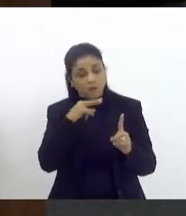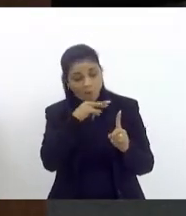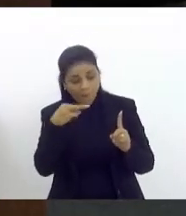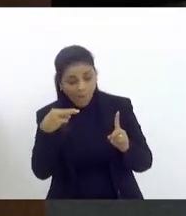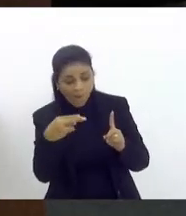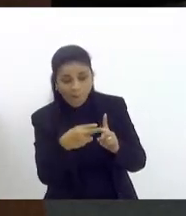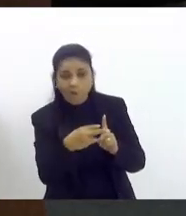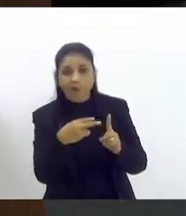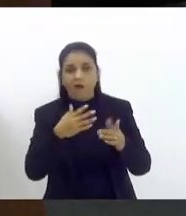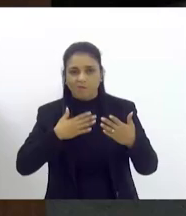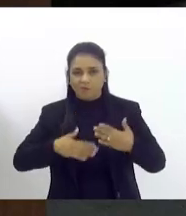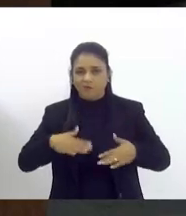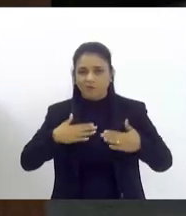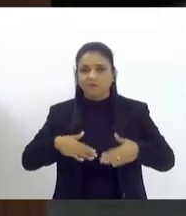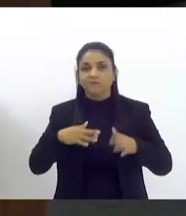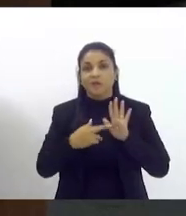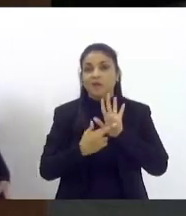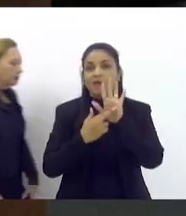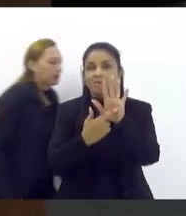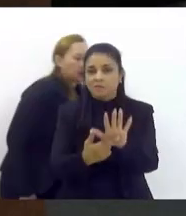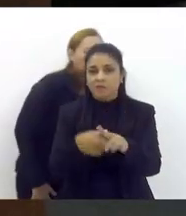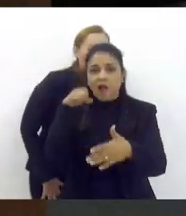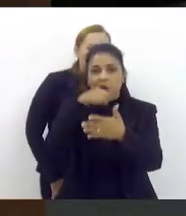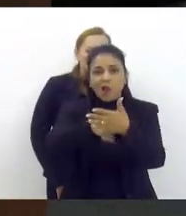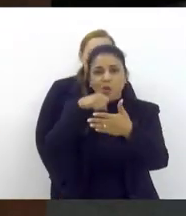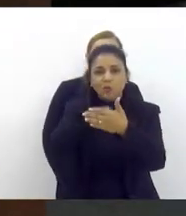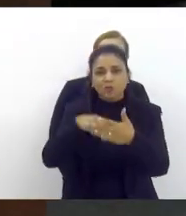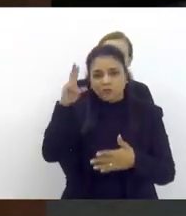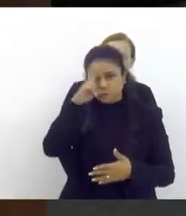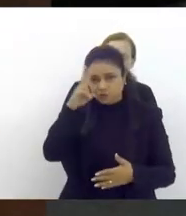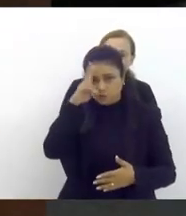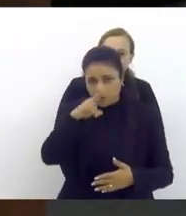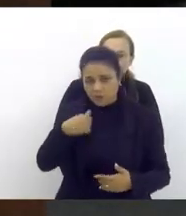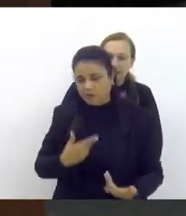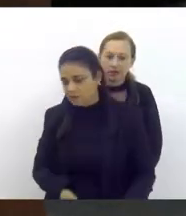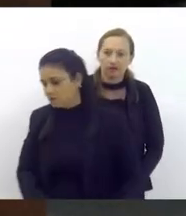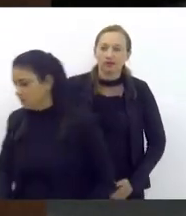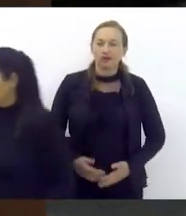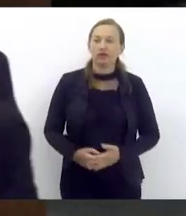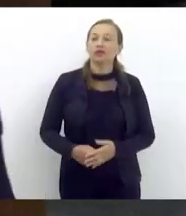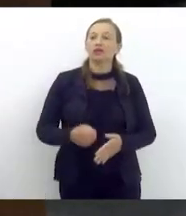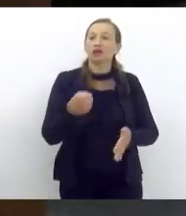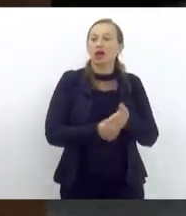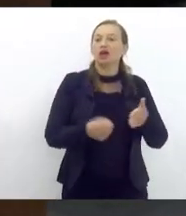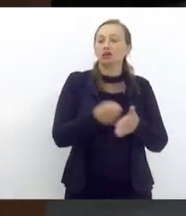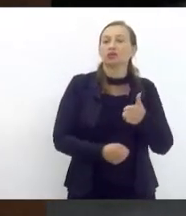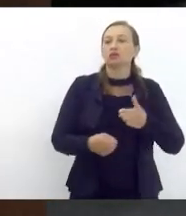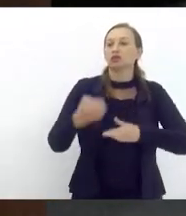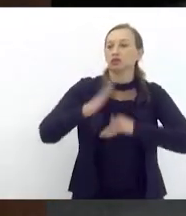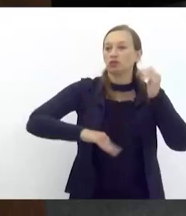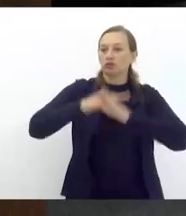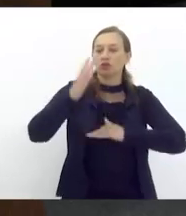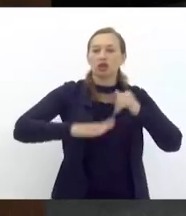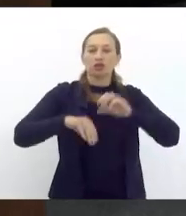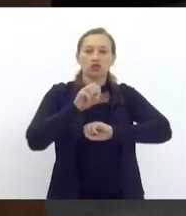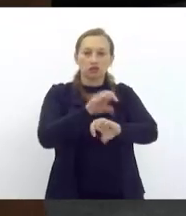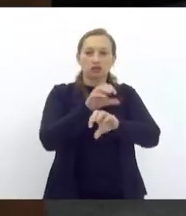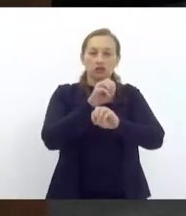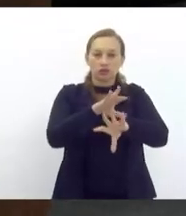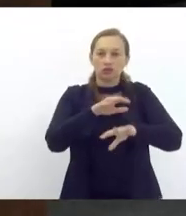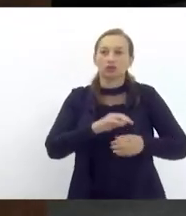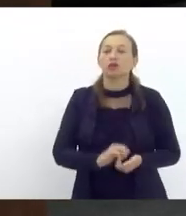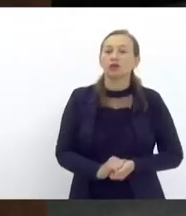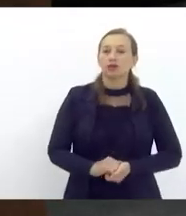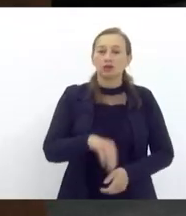causas que representam aí a luta histórica dos profissionais de educação por plano de cargos e